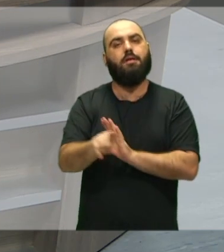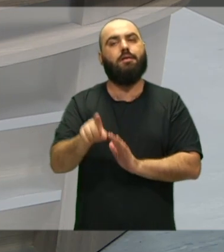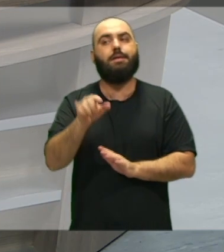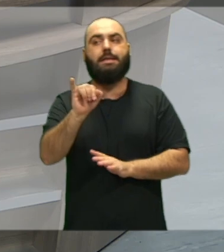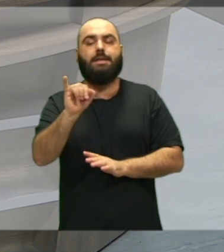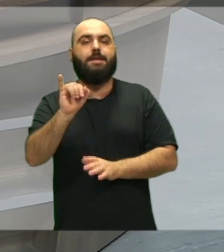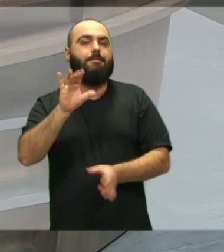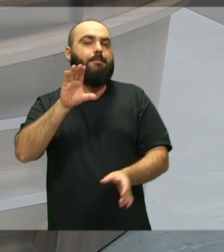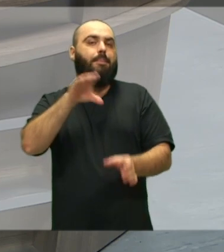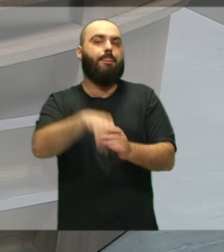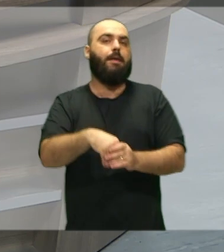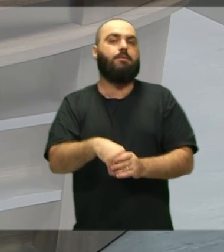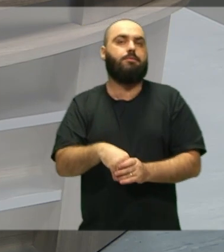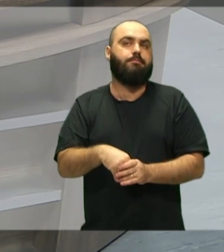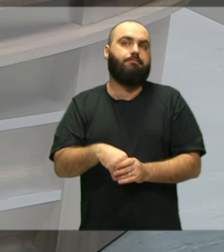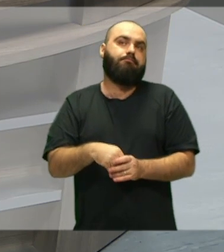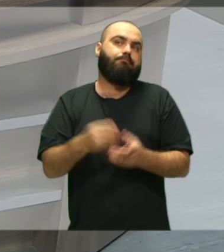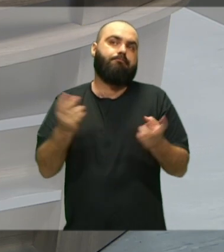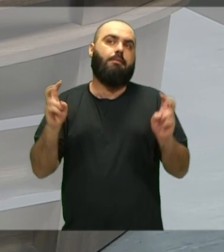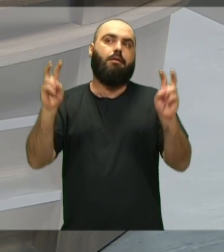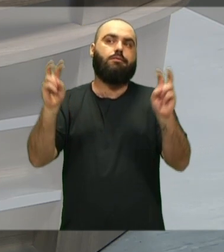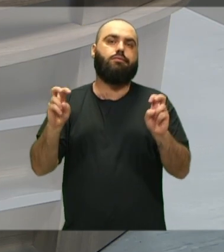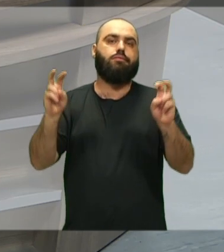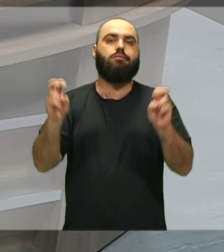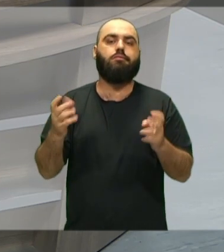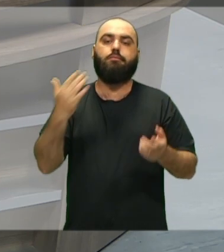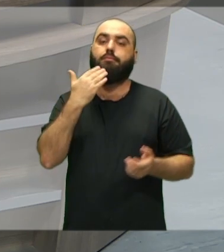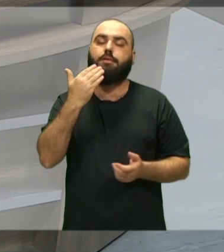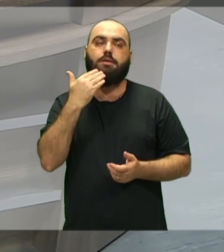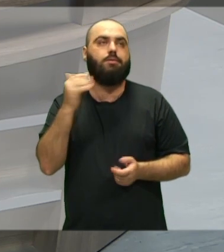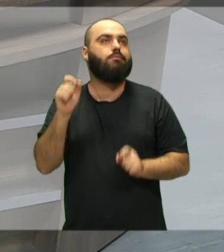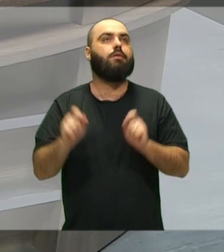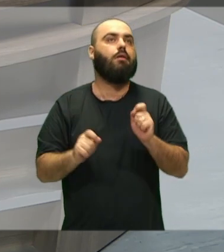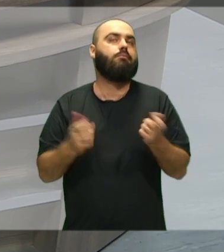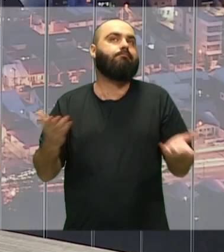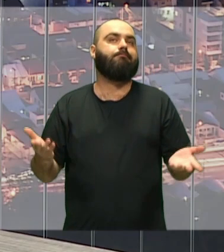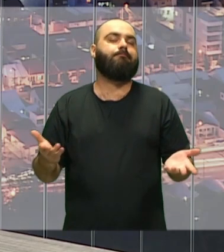de repente, não seria uma coisa para se pedir para que os nossos